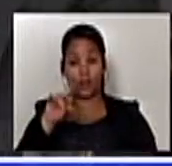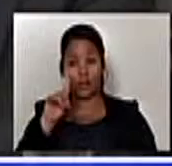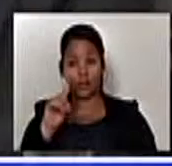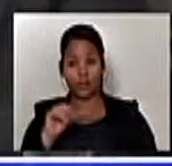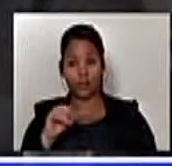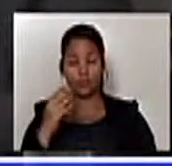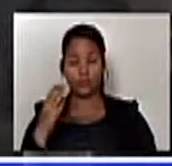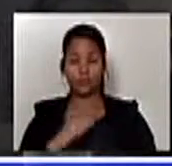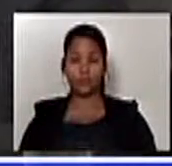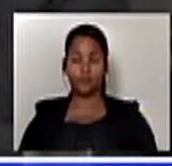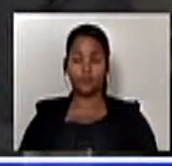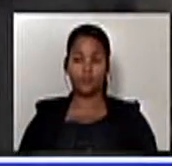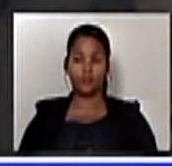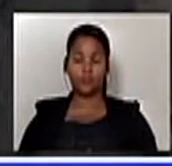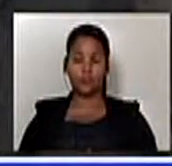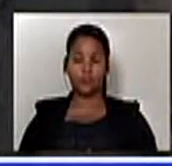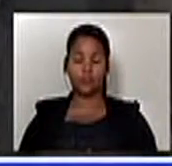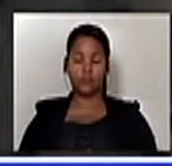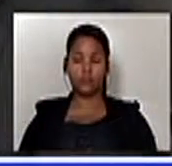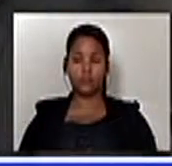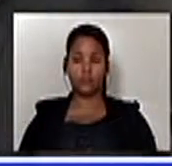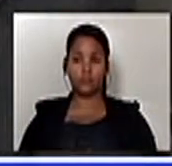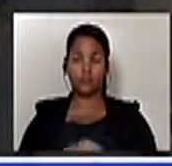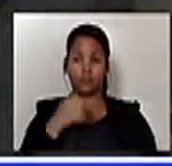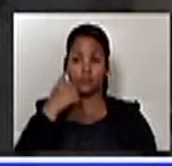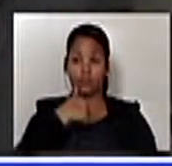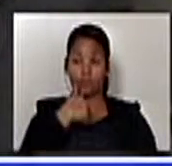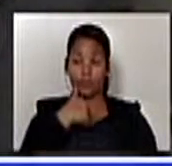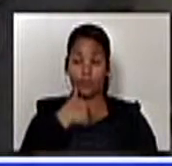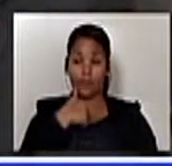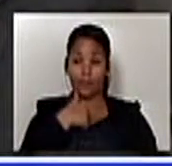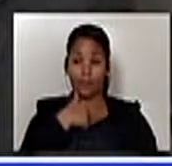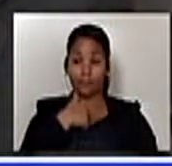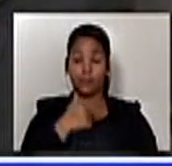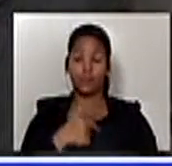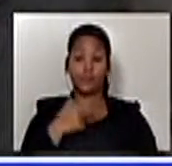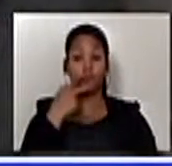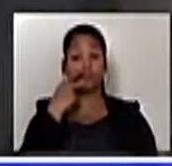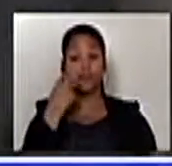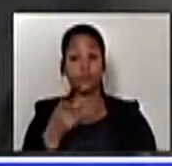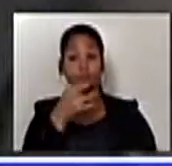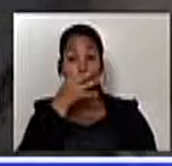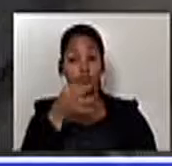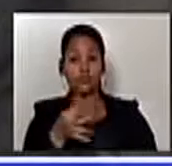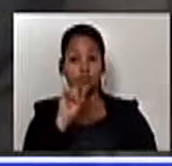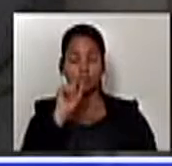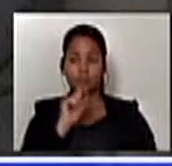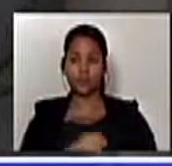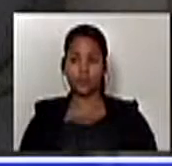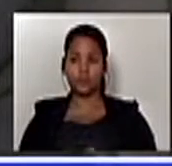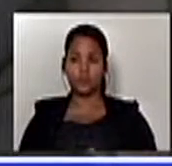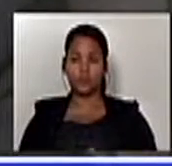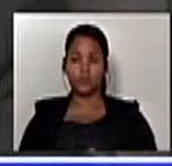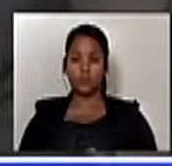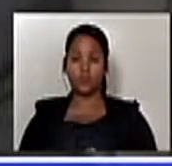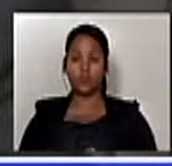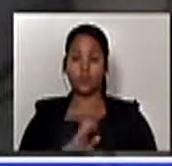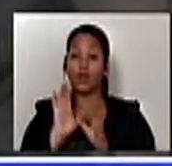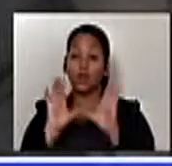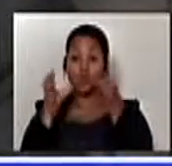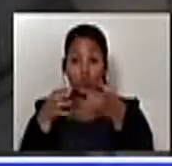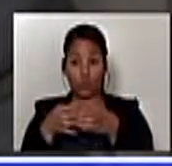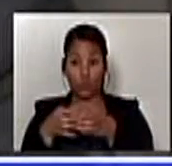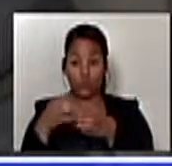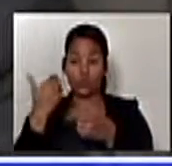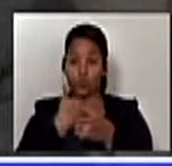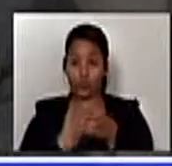financeiros, é onde os gestores eles podem ser criativos e podem se destacar. O que a atual equipe de governo vem